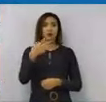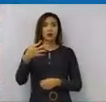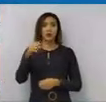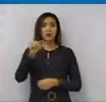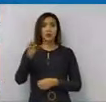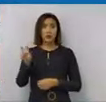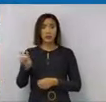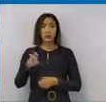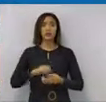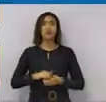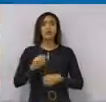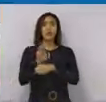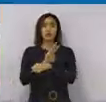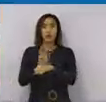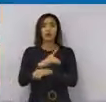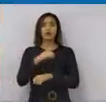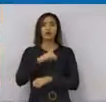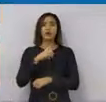2.477.55 e Marituba